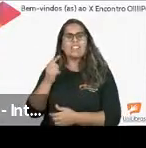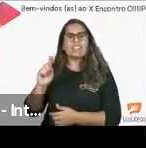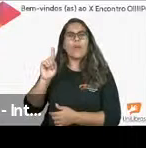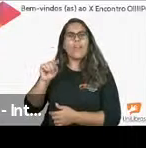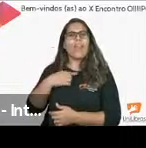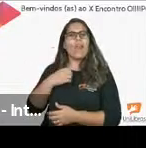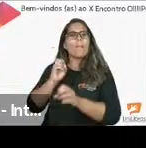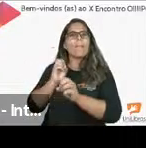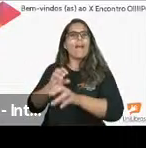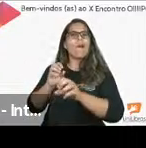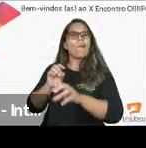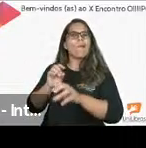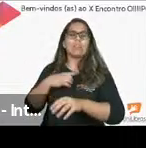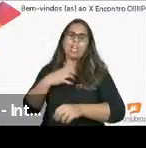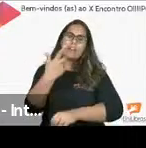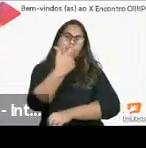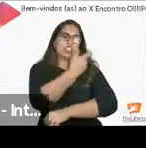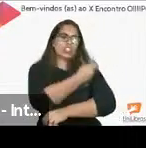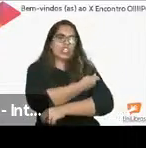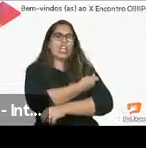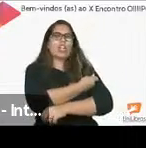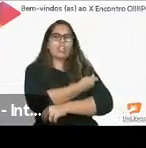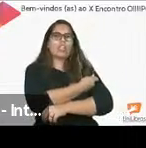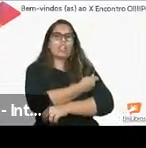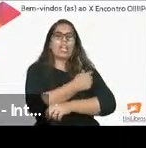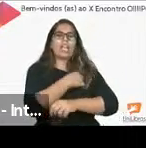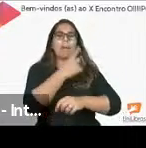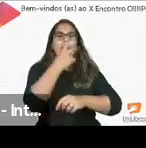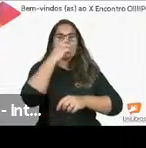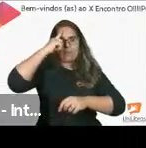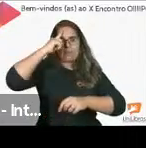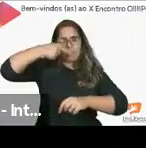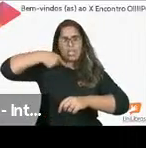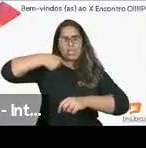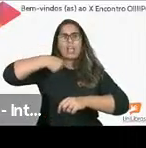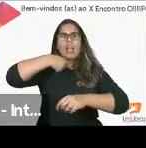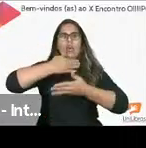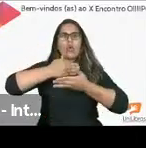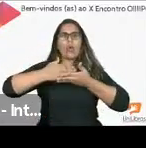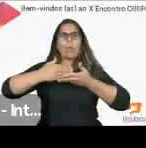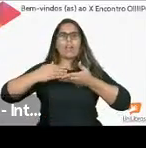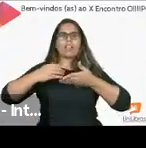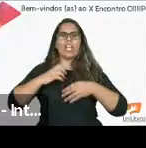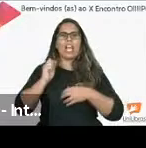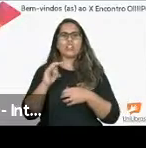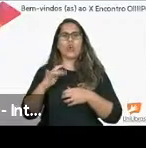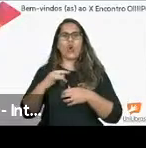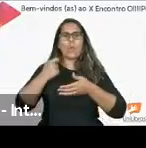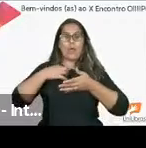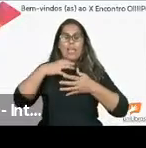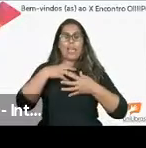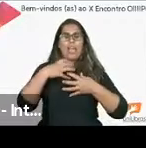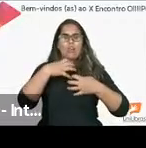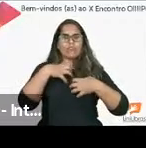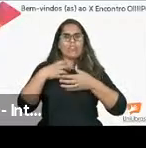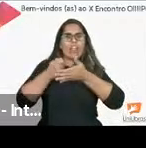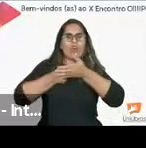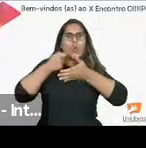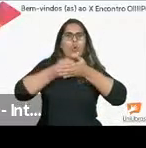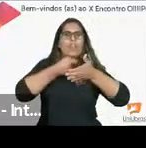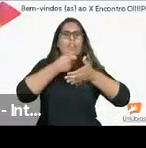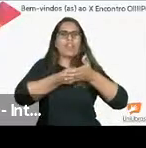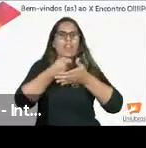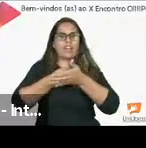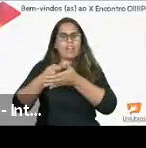injeto antígeno aqui, isso é um comando para que o organismo comece a fazer anticorpos. Então, vamos tentar desmontar essa